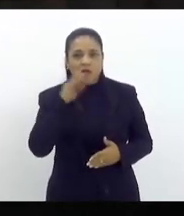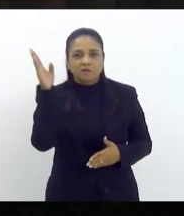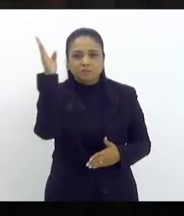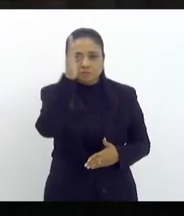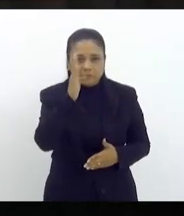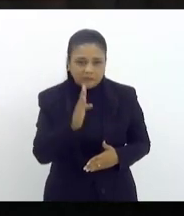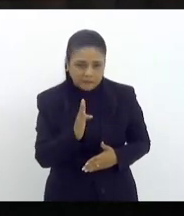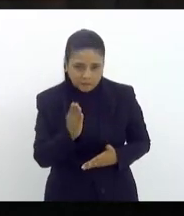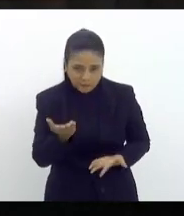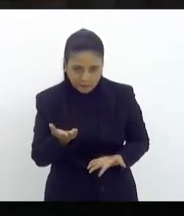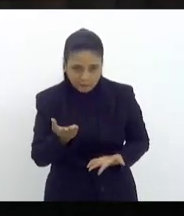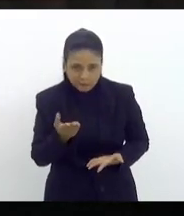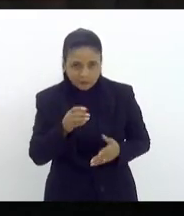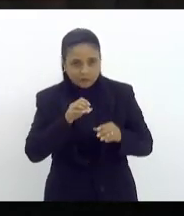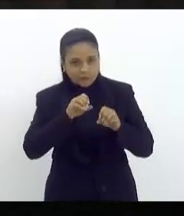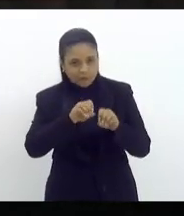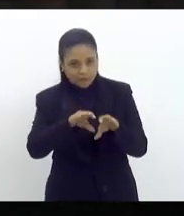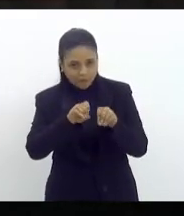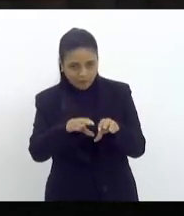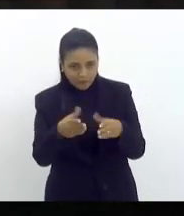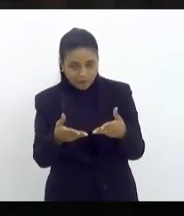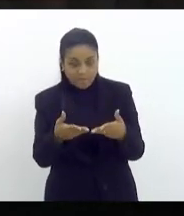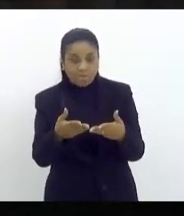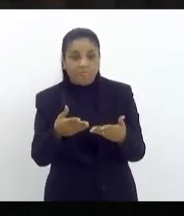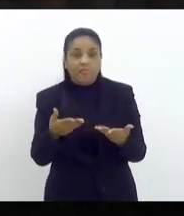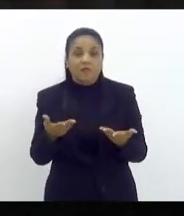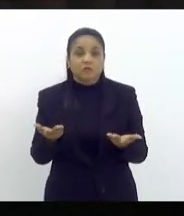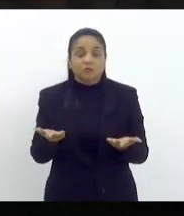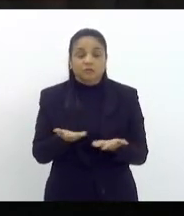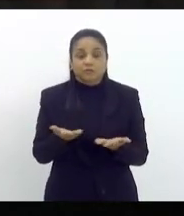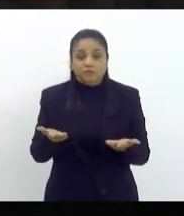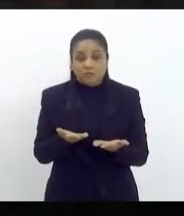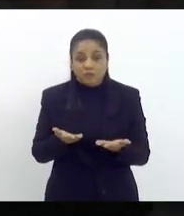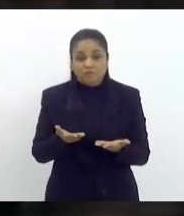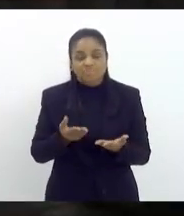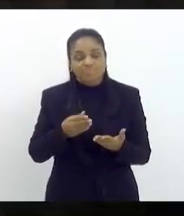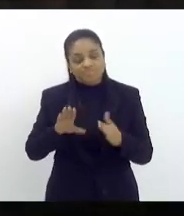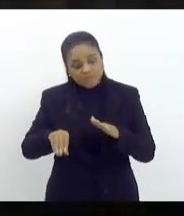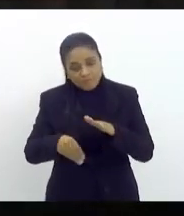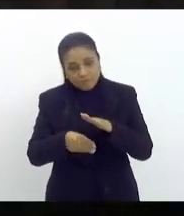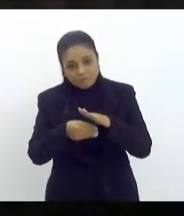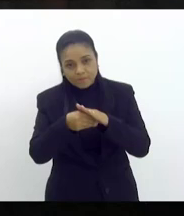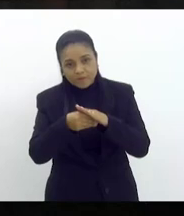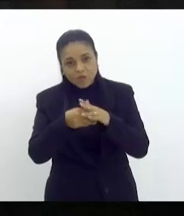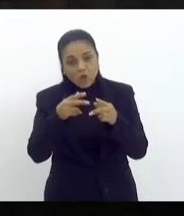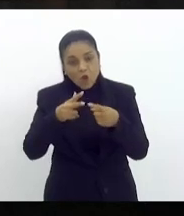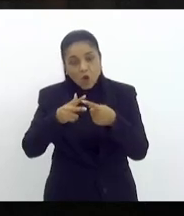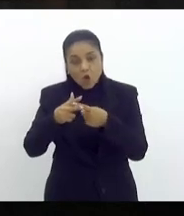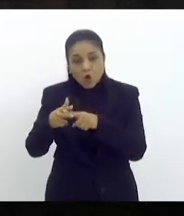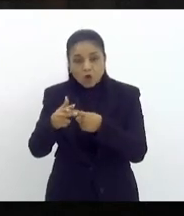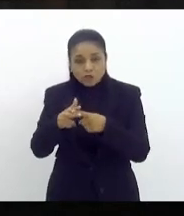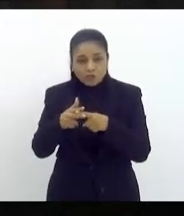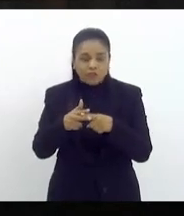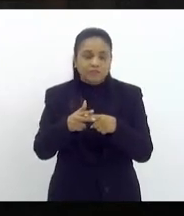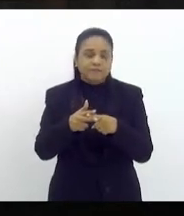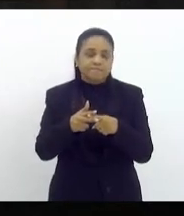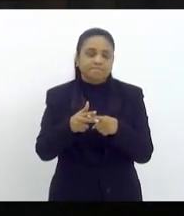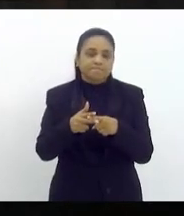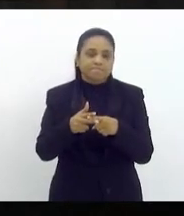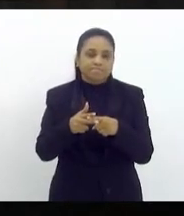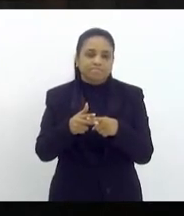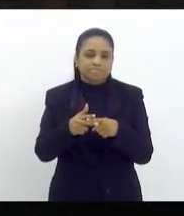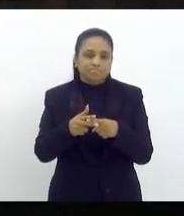então a nossa emenda ela visa corrigir esse problema que é estrutural aqui no Rio de Janeiro e vamos